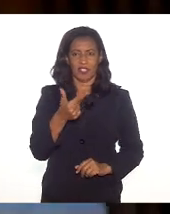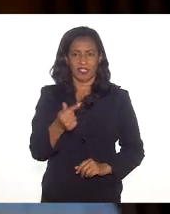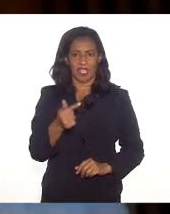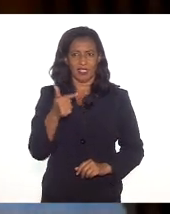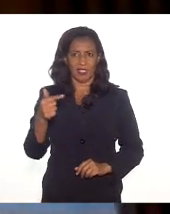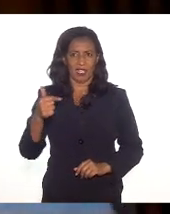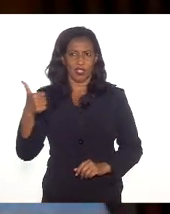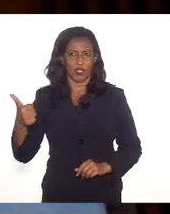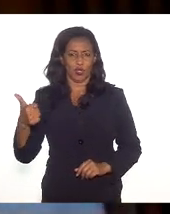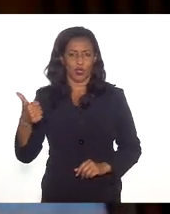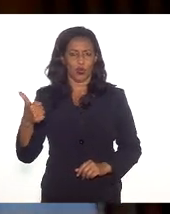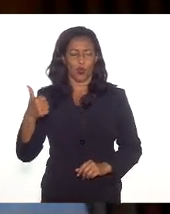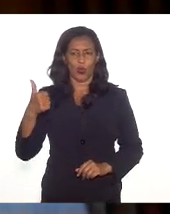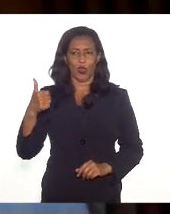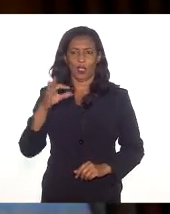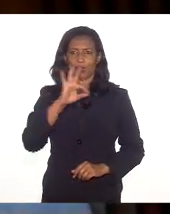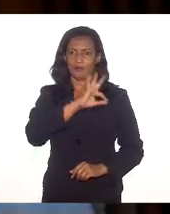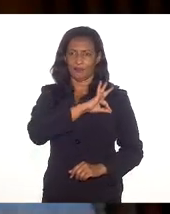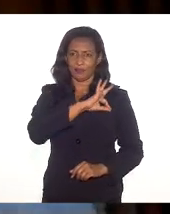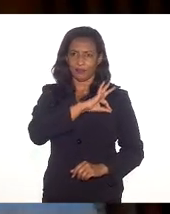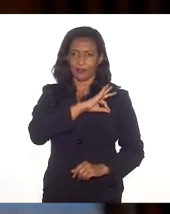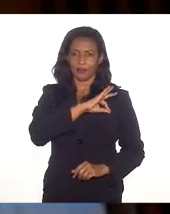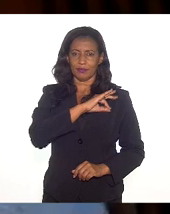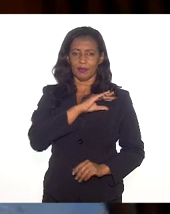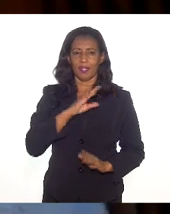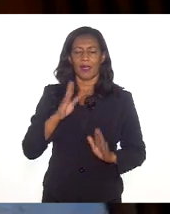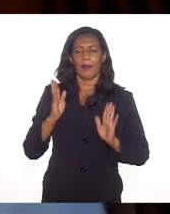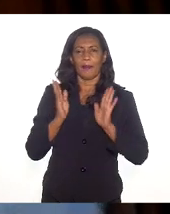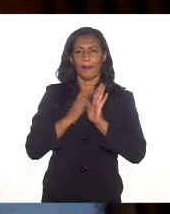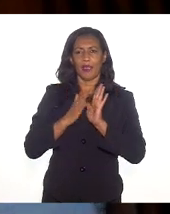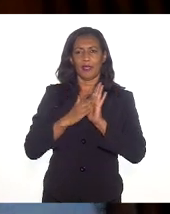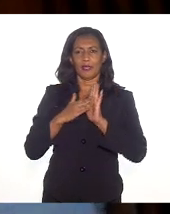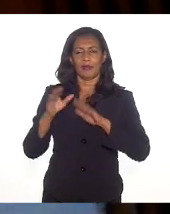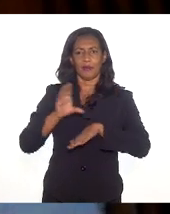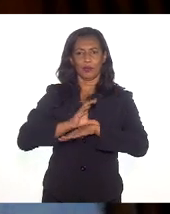2771-2017, doutoria deputada Marta Rocha, parecer pela constitucionalidade.